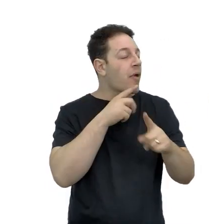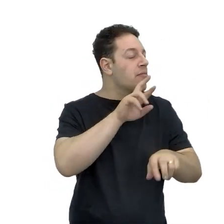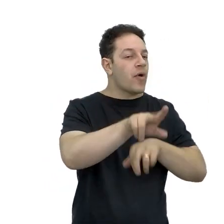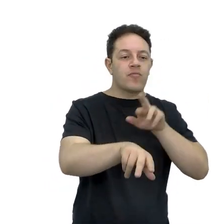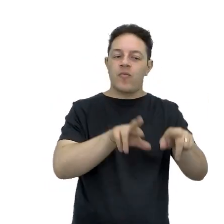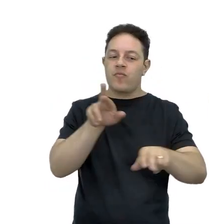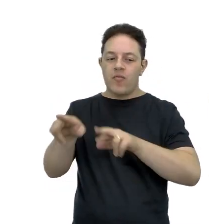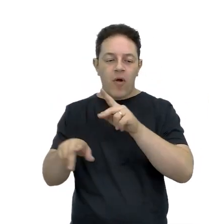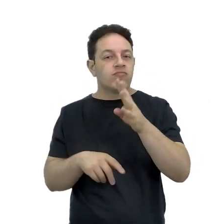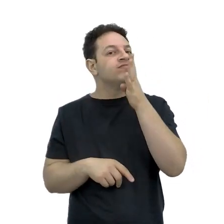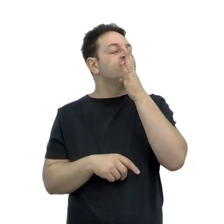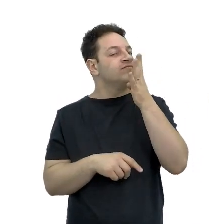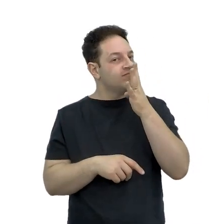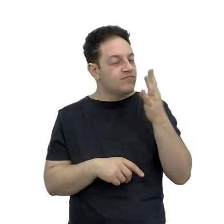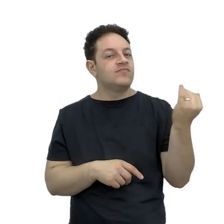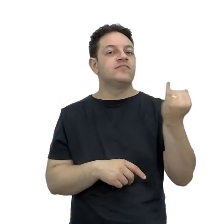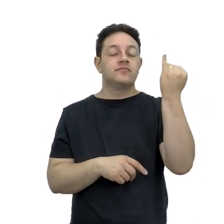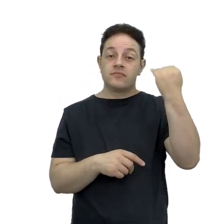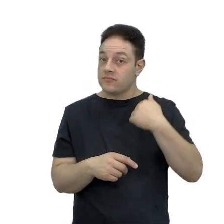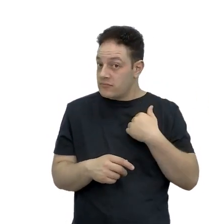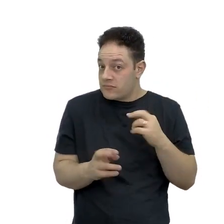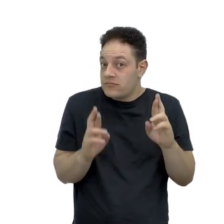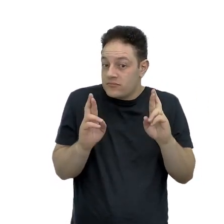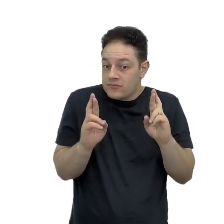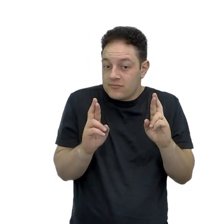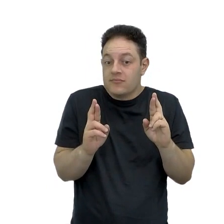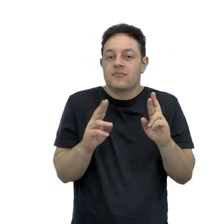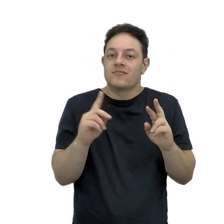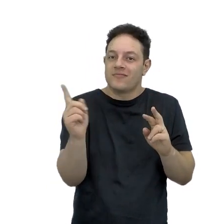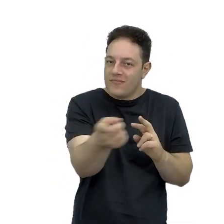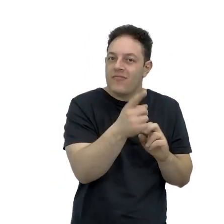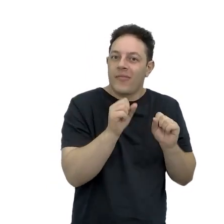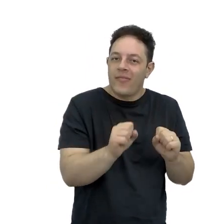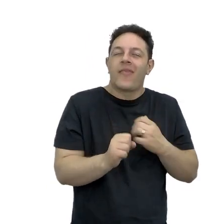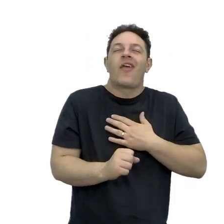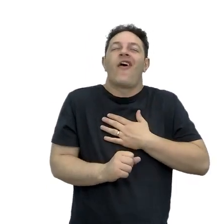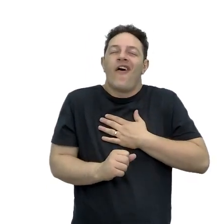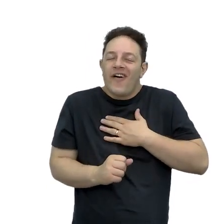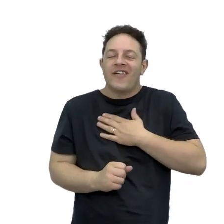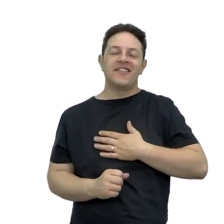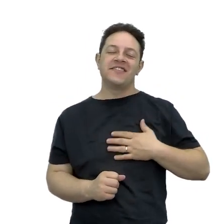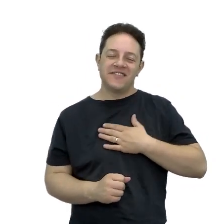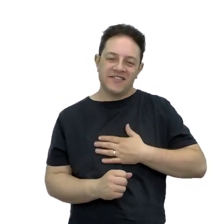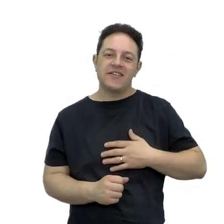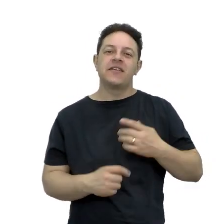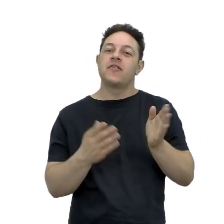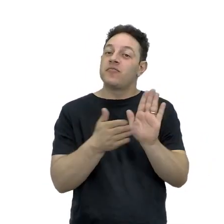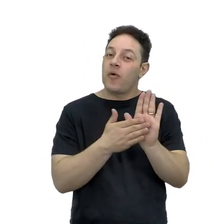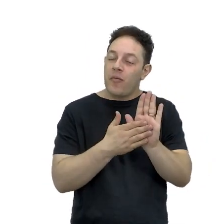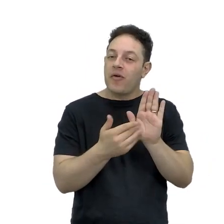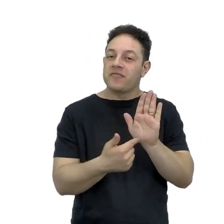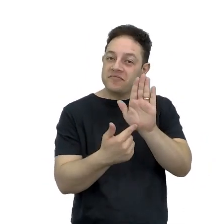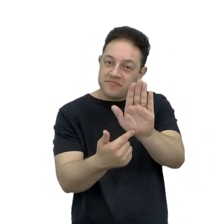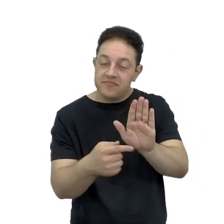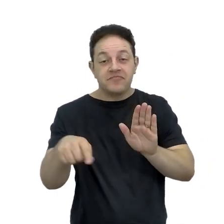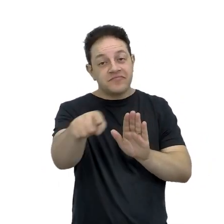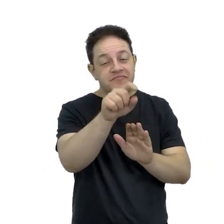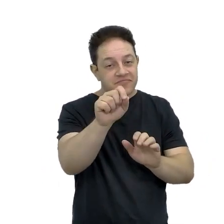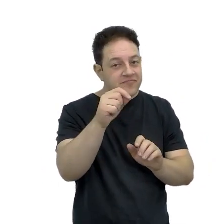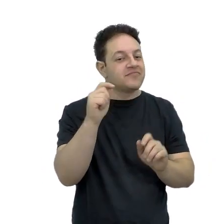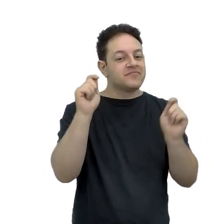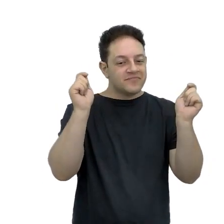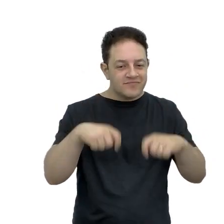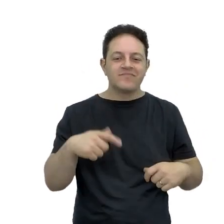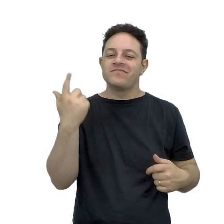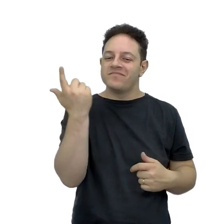diversas, bem interessantes, e eu espero que vocês gostem, né, dessas propostas e também que